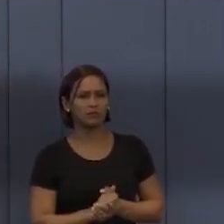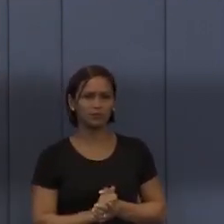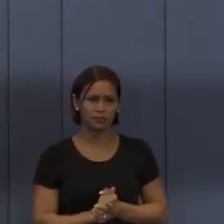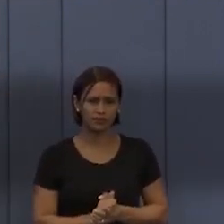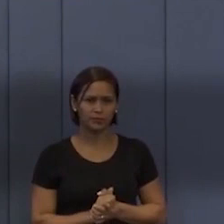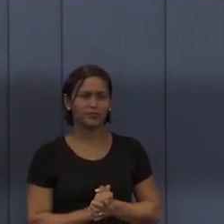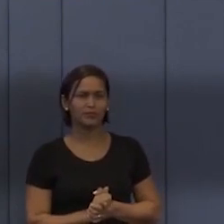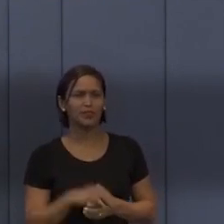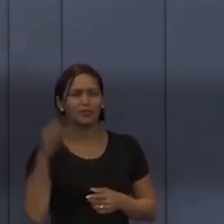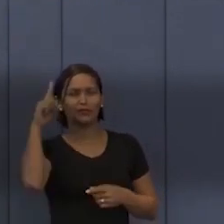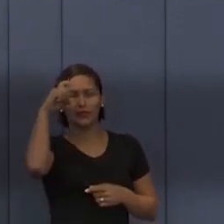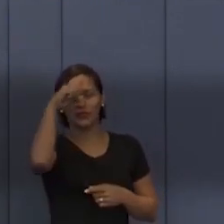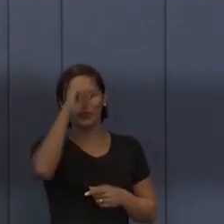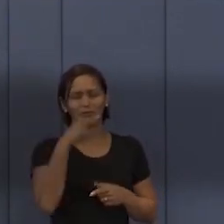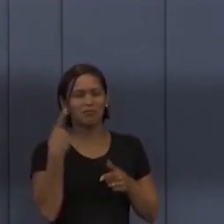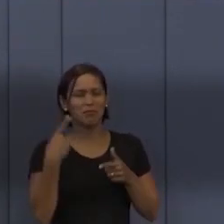tem. Mas por que não tem?